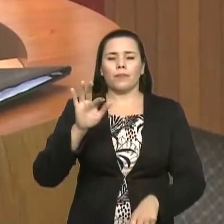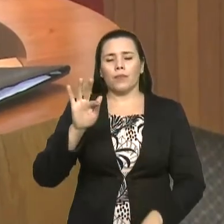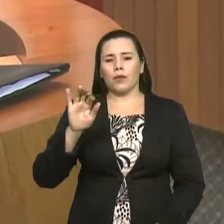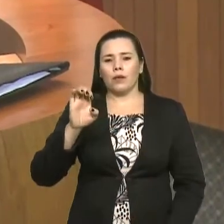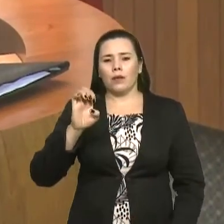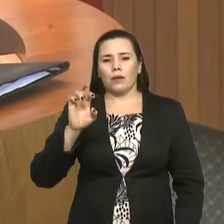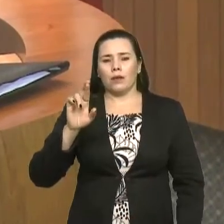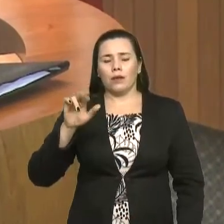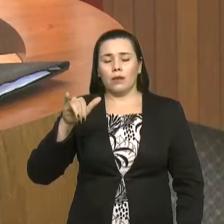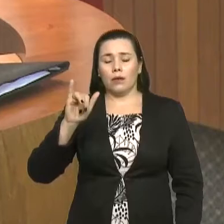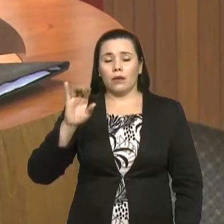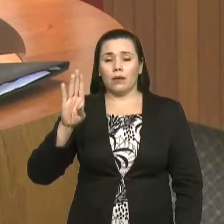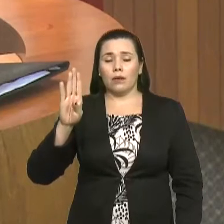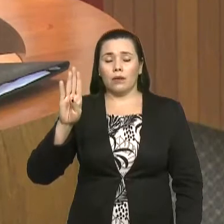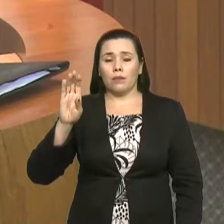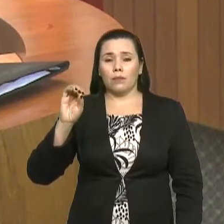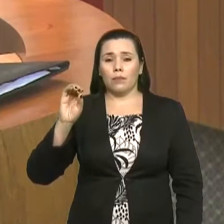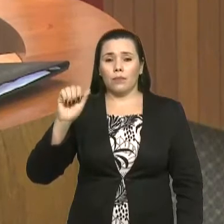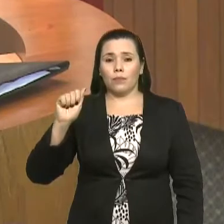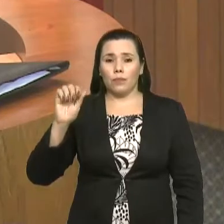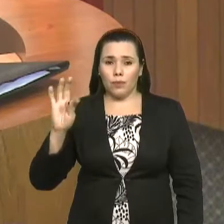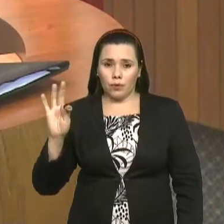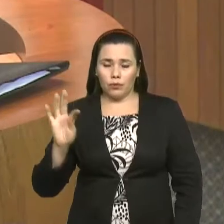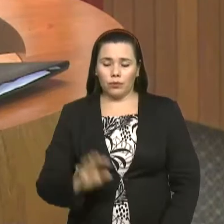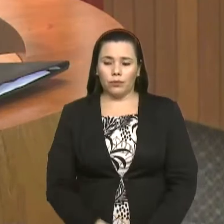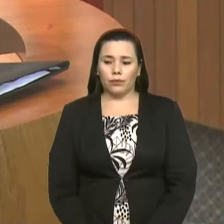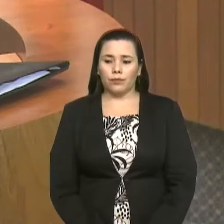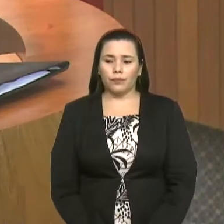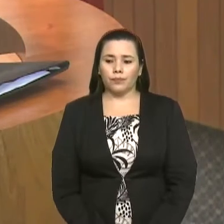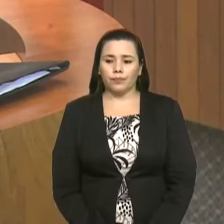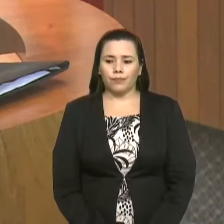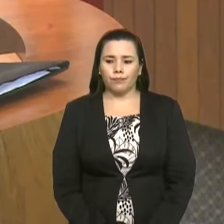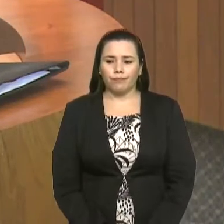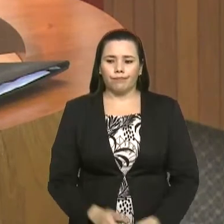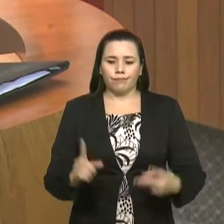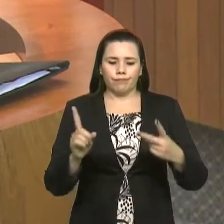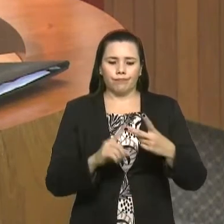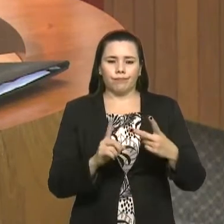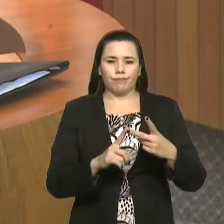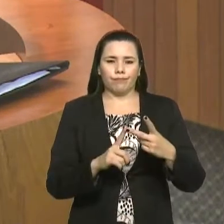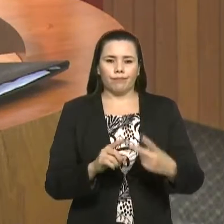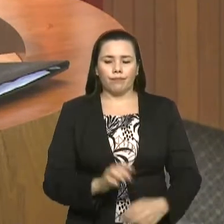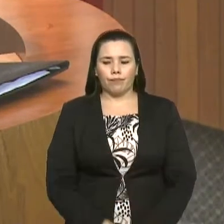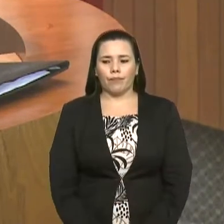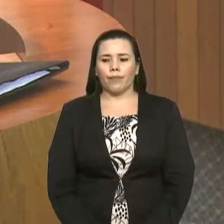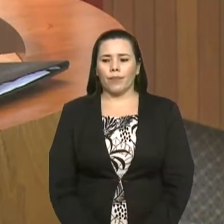Segundo, denunciamos há 2 anos o cabide de emprego,